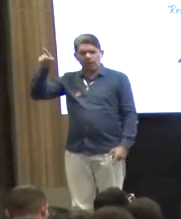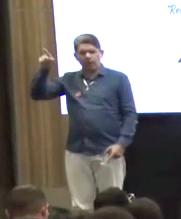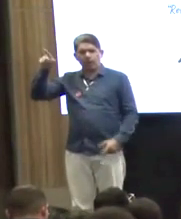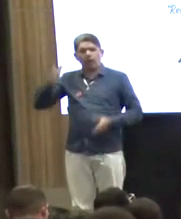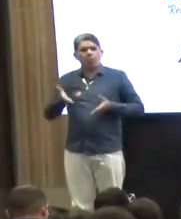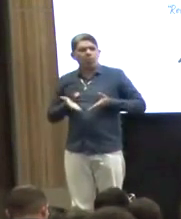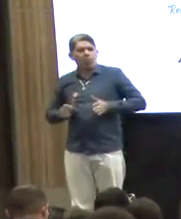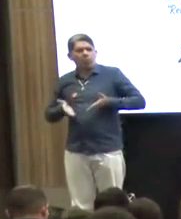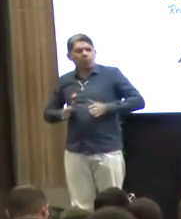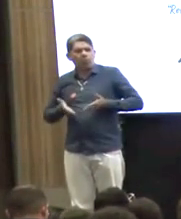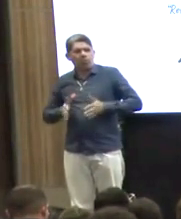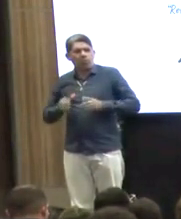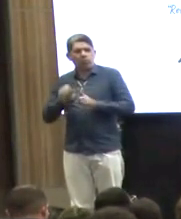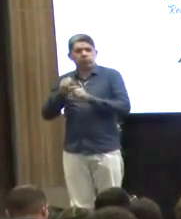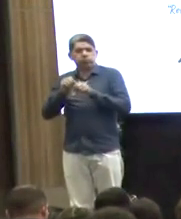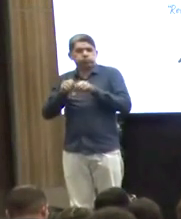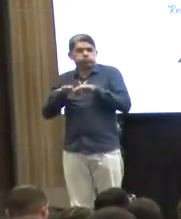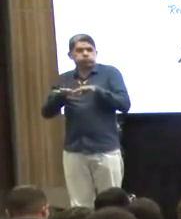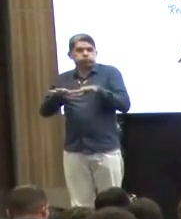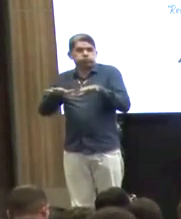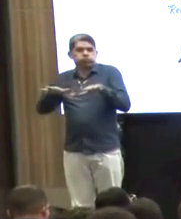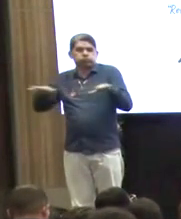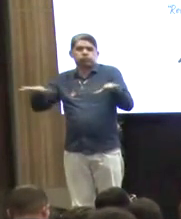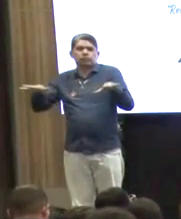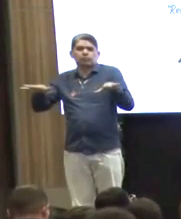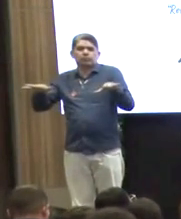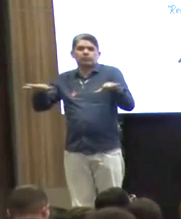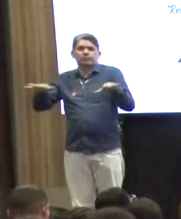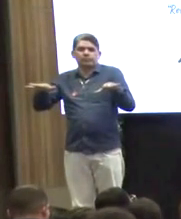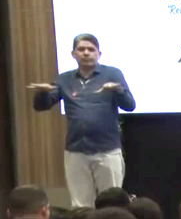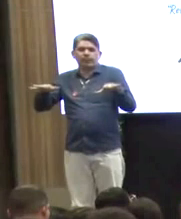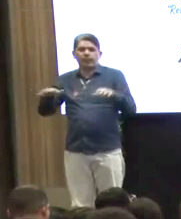raça. Não é? Então, olhem só.